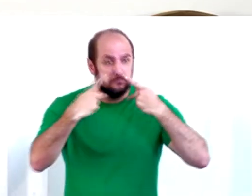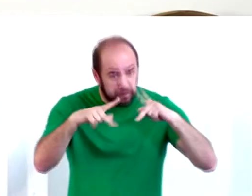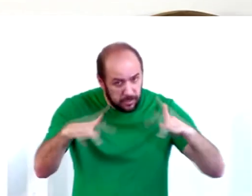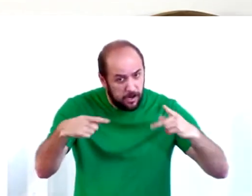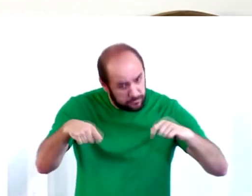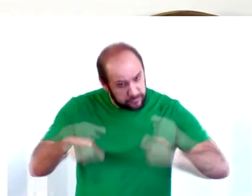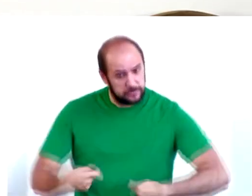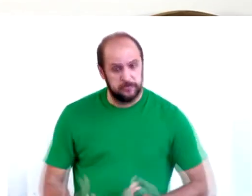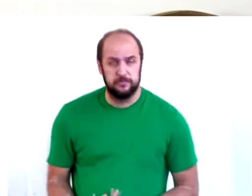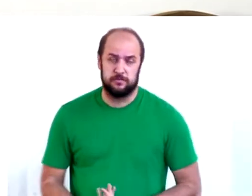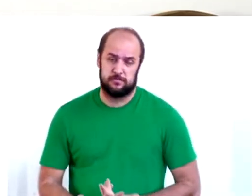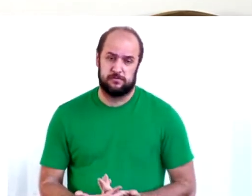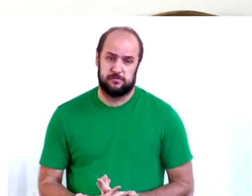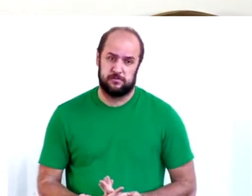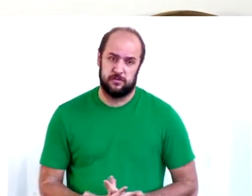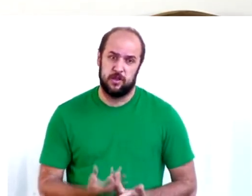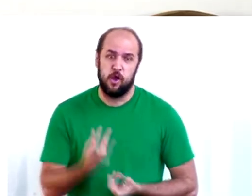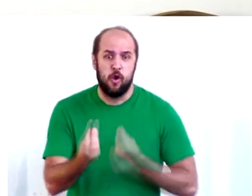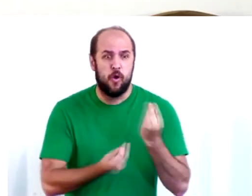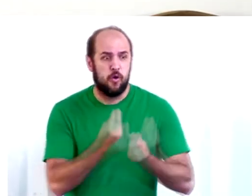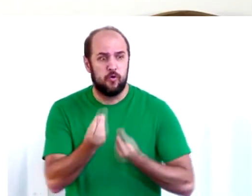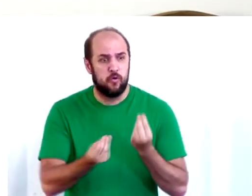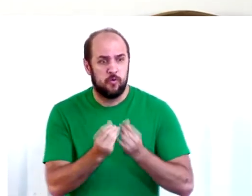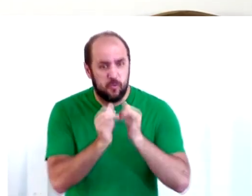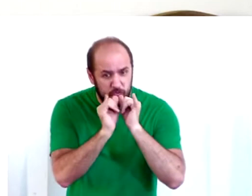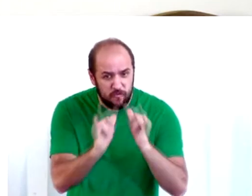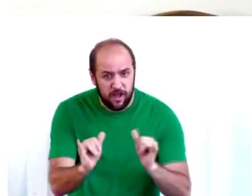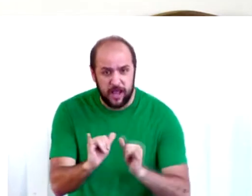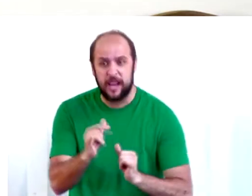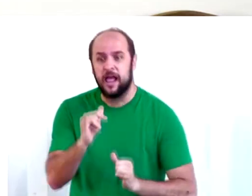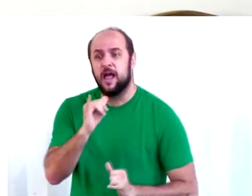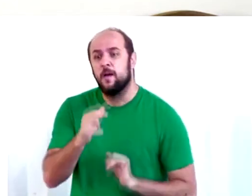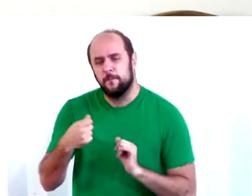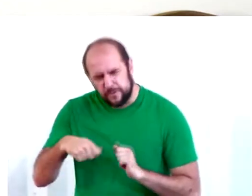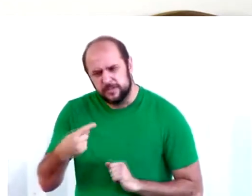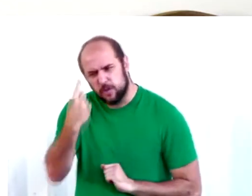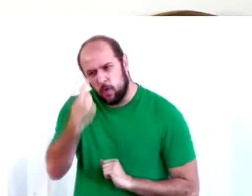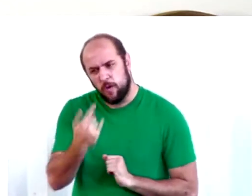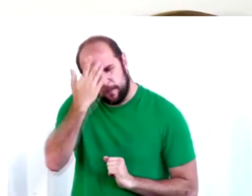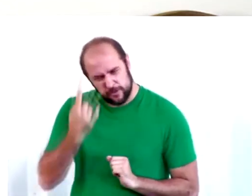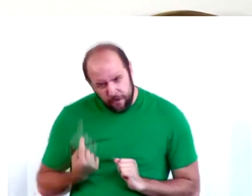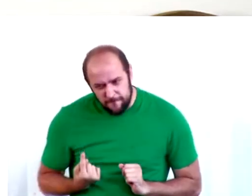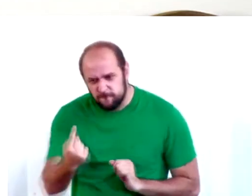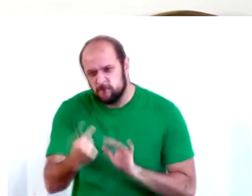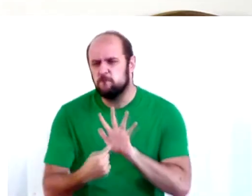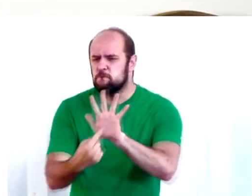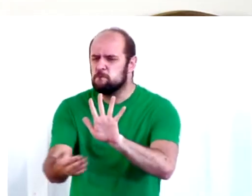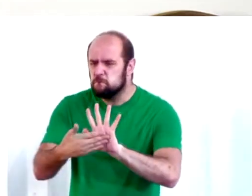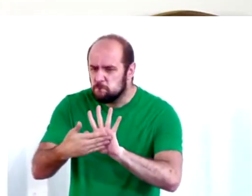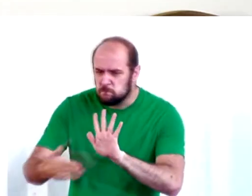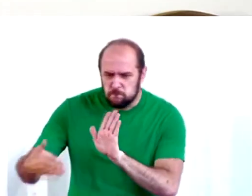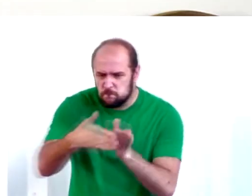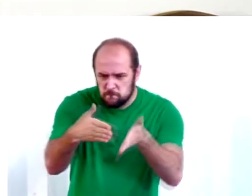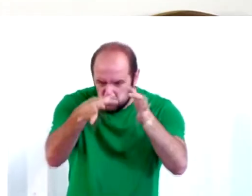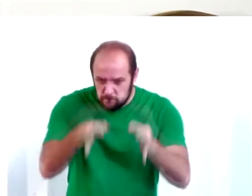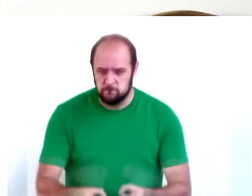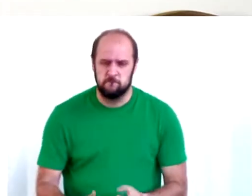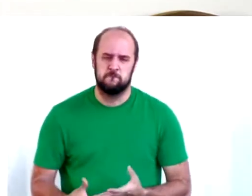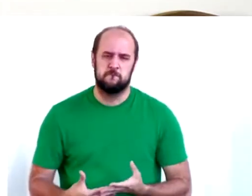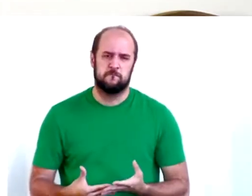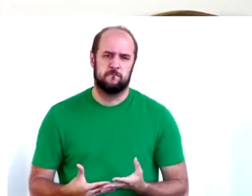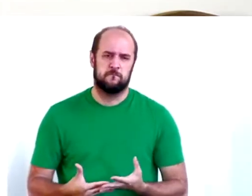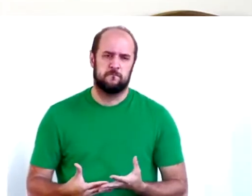pregue? Como serão corrigidos se não há alguém que diga: este é o caminho, anda nele, você está fora do caminho?